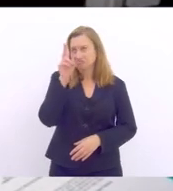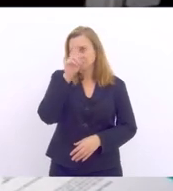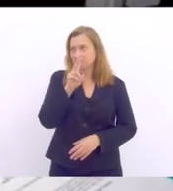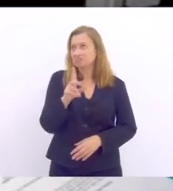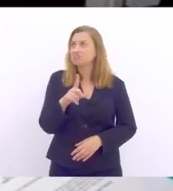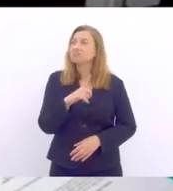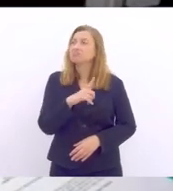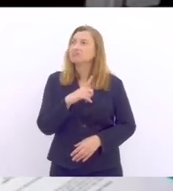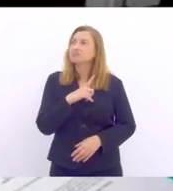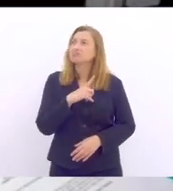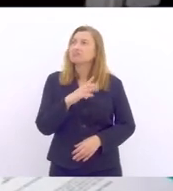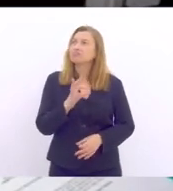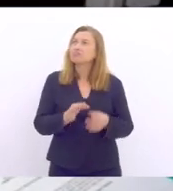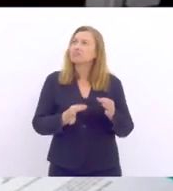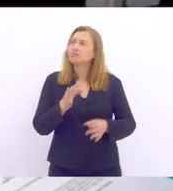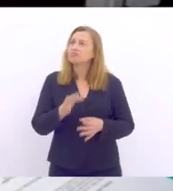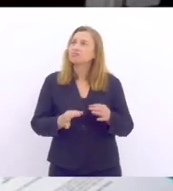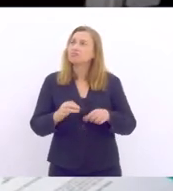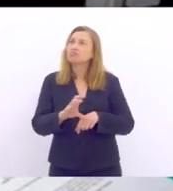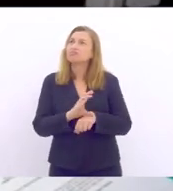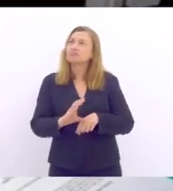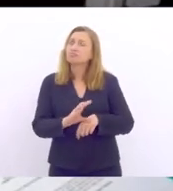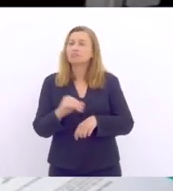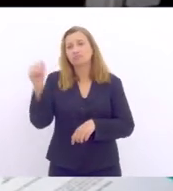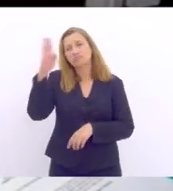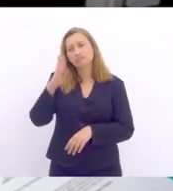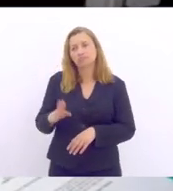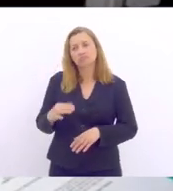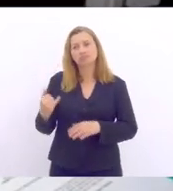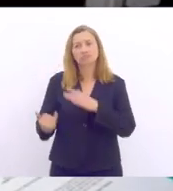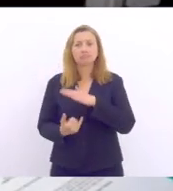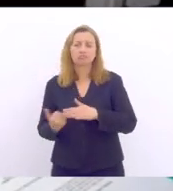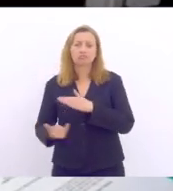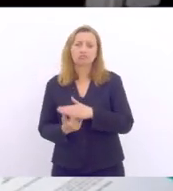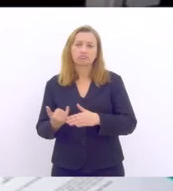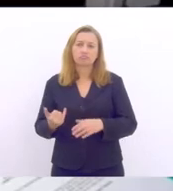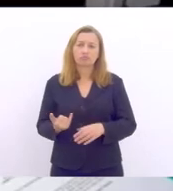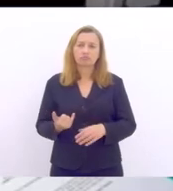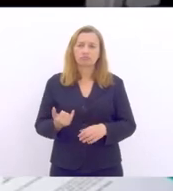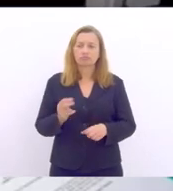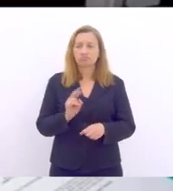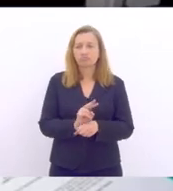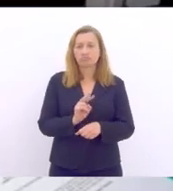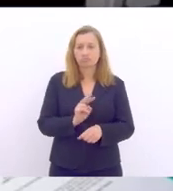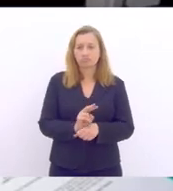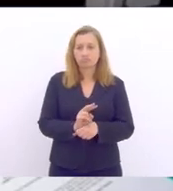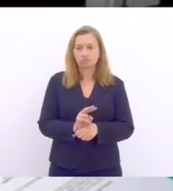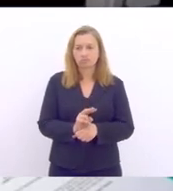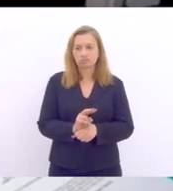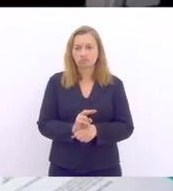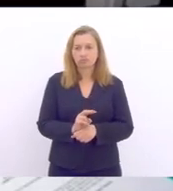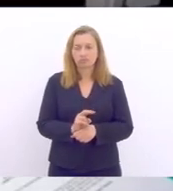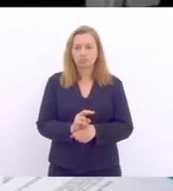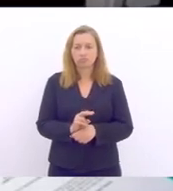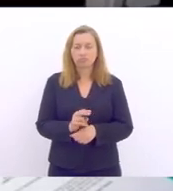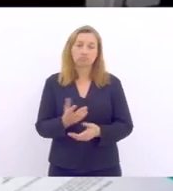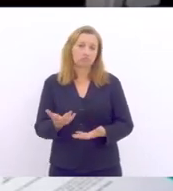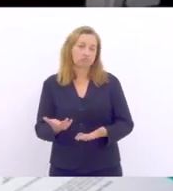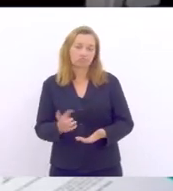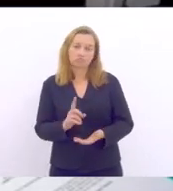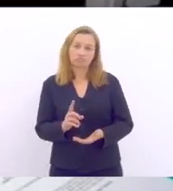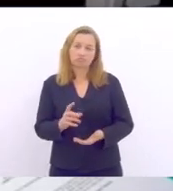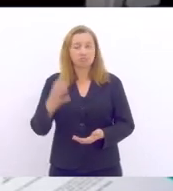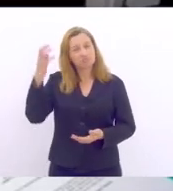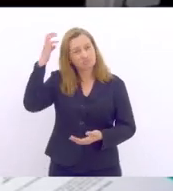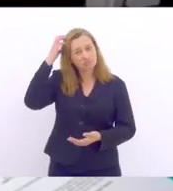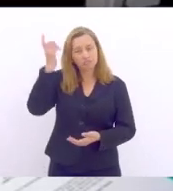do ordenamento jurídico ou constitucional brasileiro o instituto da presunção de culpa. Não, o que é a presunção de inocência, é o contrário. Então, não dá